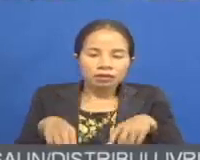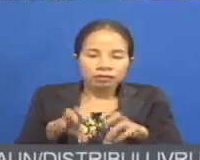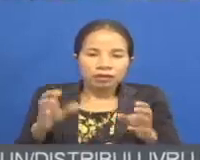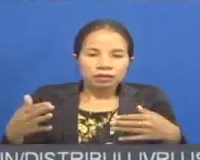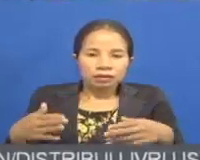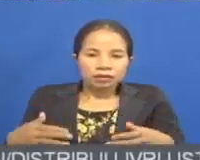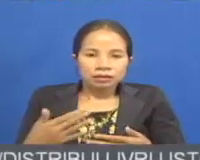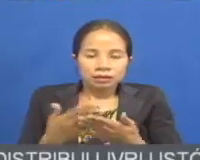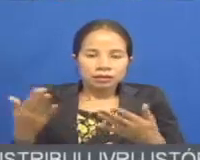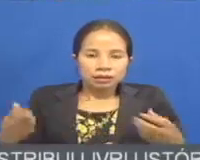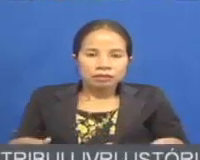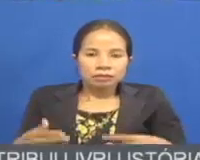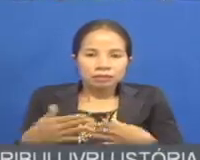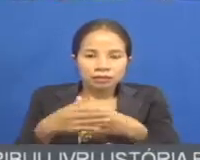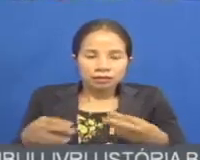samba ia trotuar lepen.